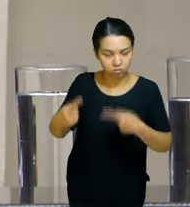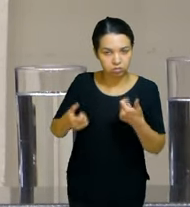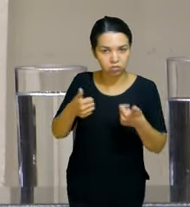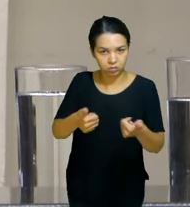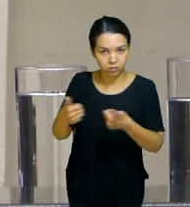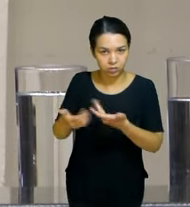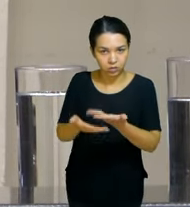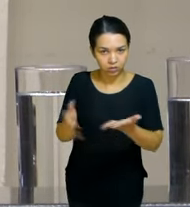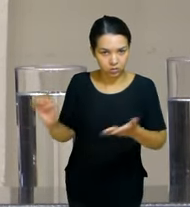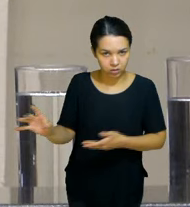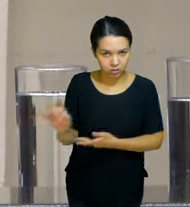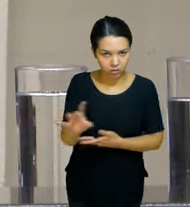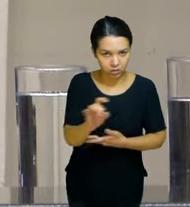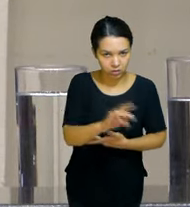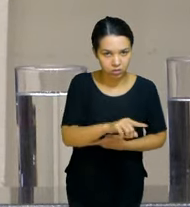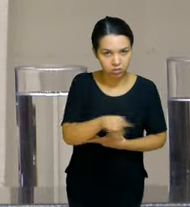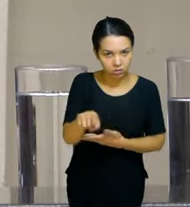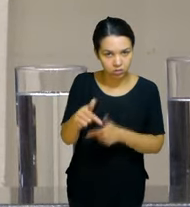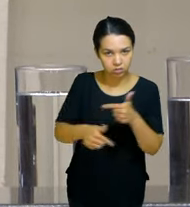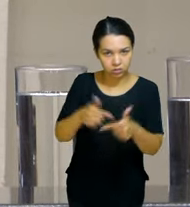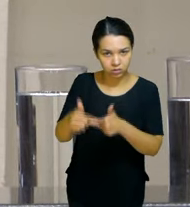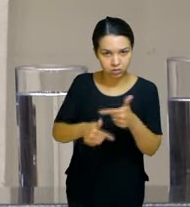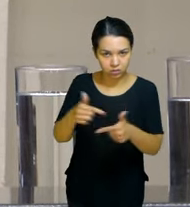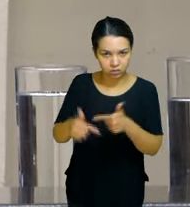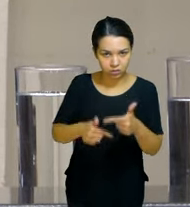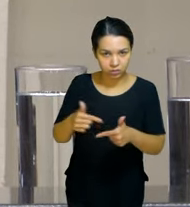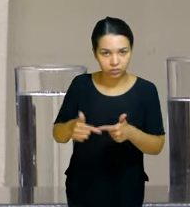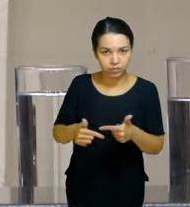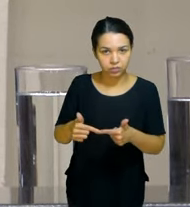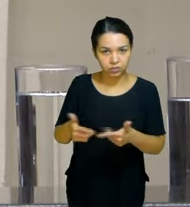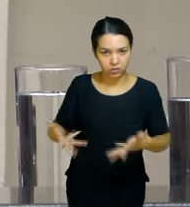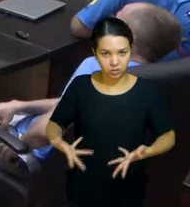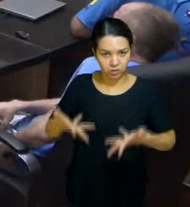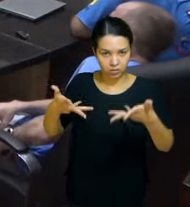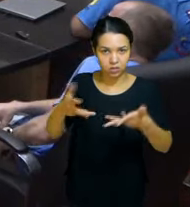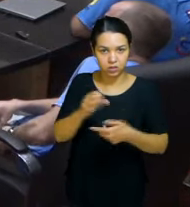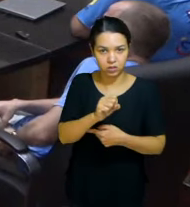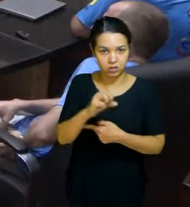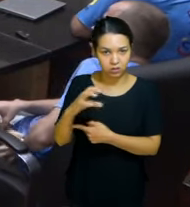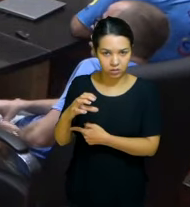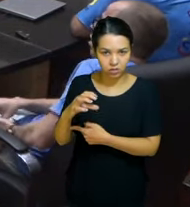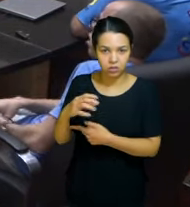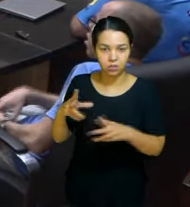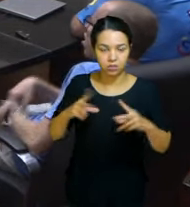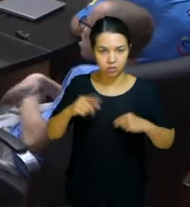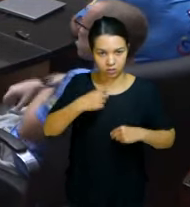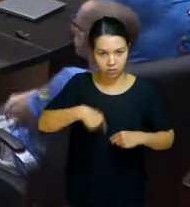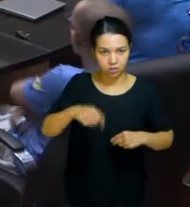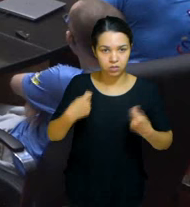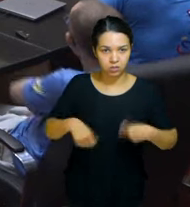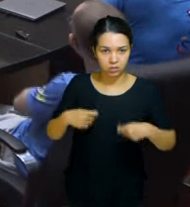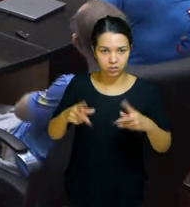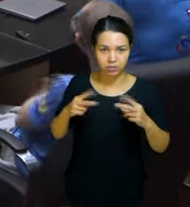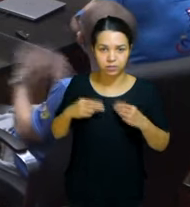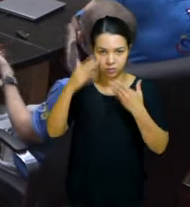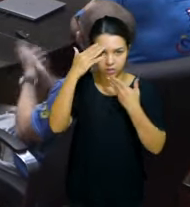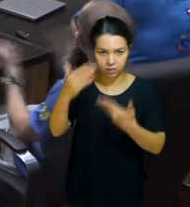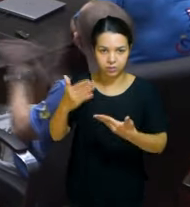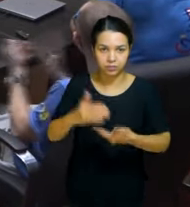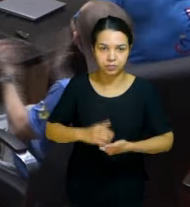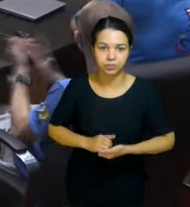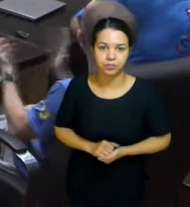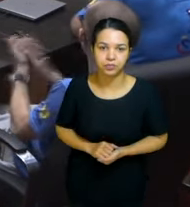vocês. E vocês fazem um trabalho que enobrece Santa Catarina. Merece o nosso reconhecimento. Muito obrigado.